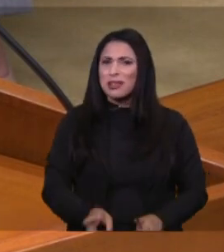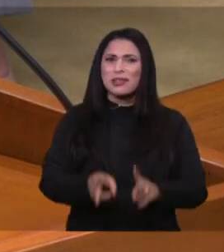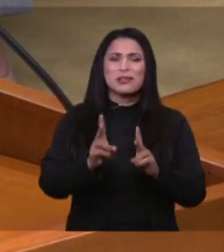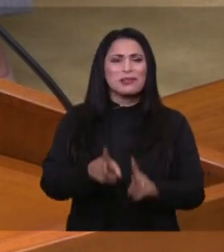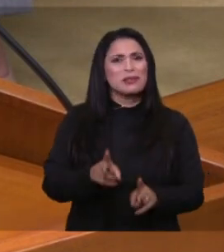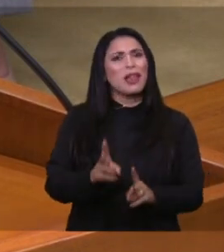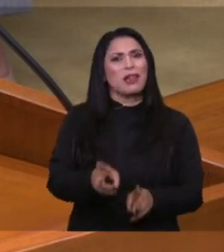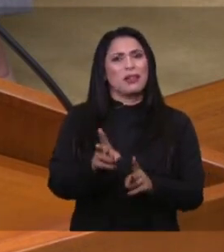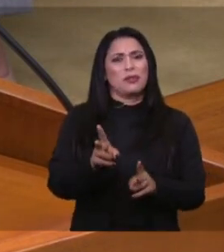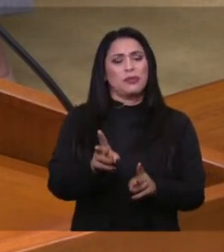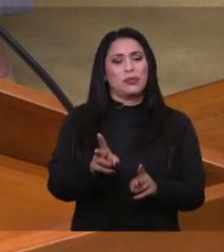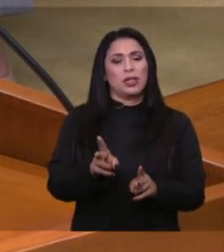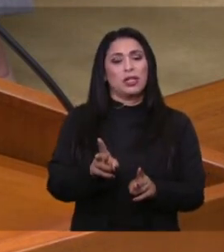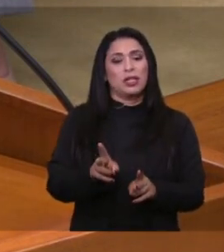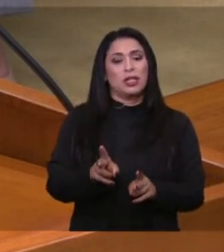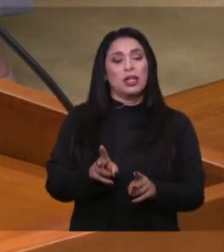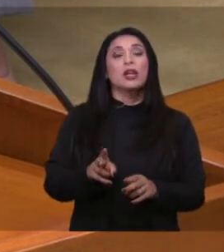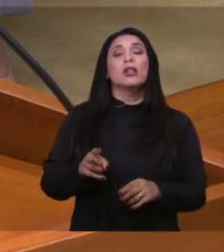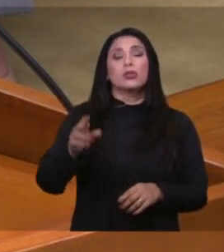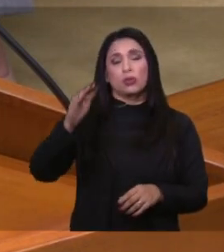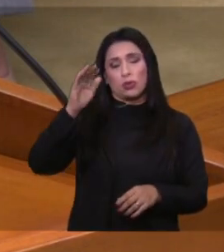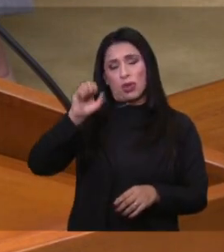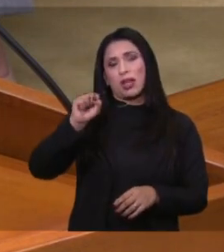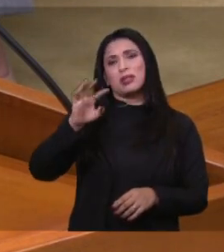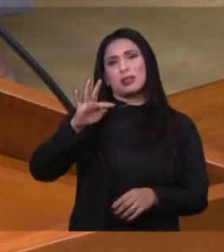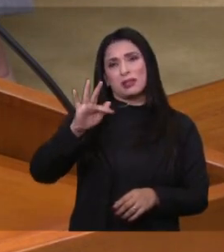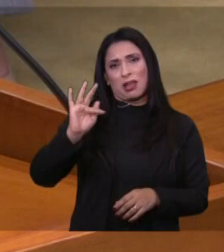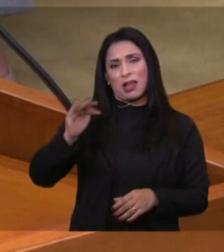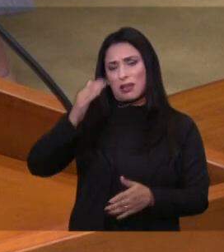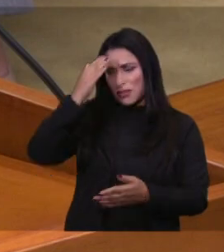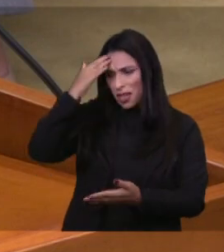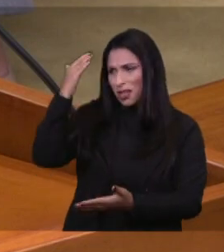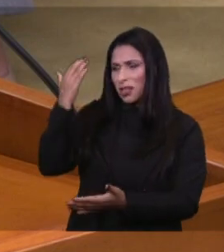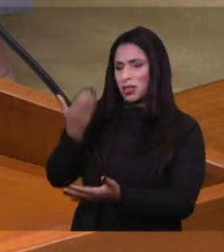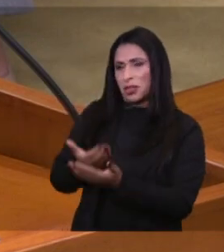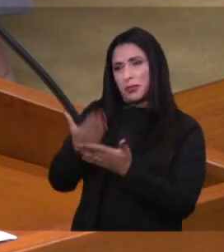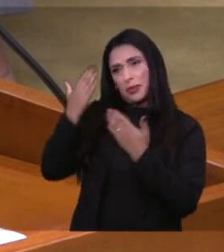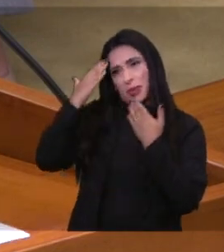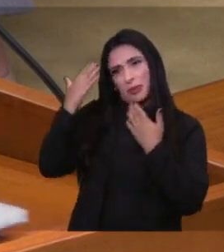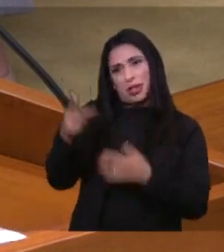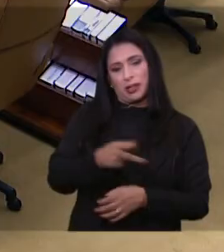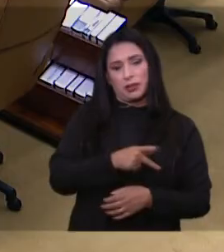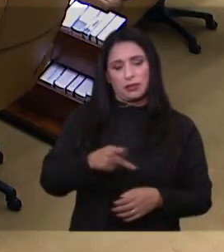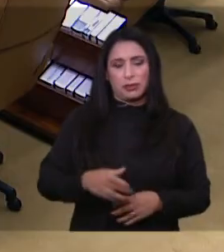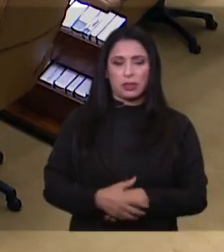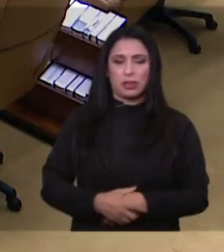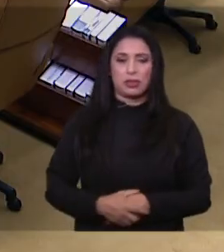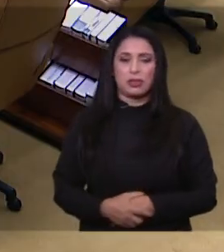cotidianamente emanada deste Supremo Tribunal. Muito obrigado, senhor presidente.